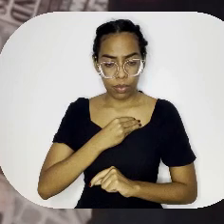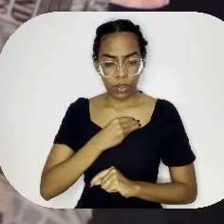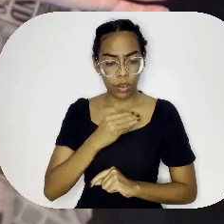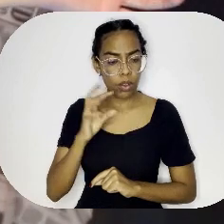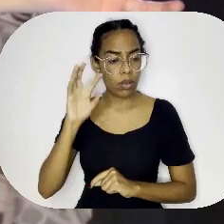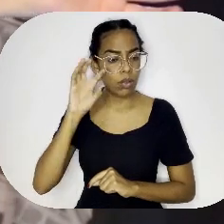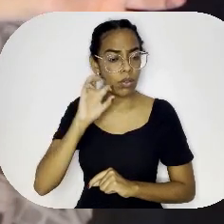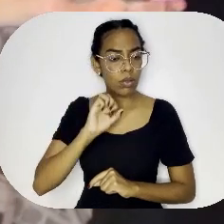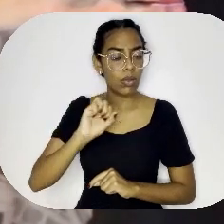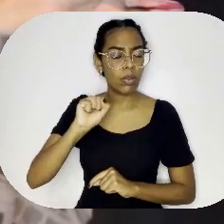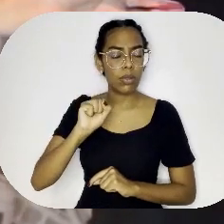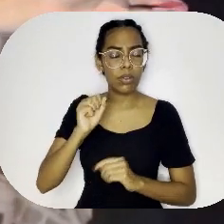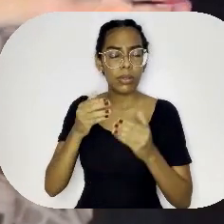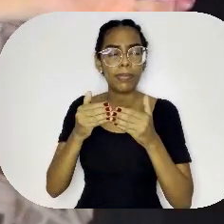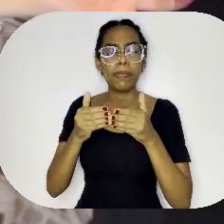mas não porque em pecado.